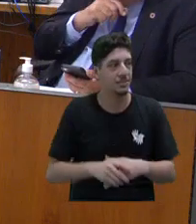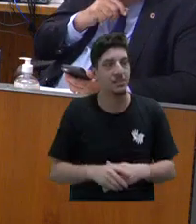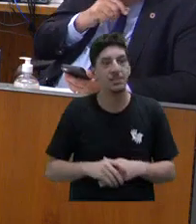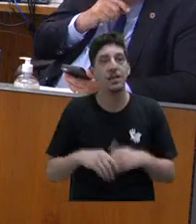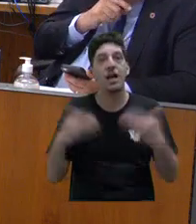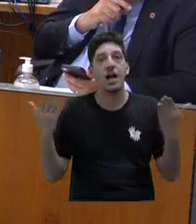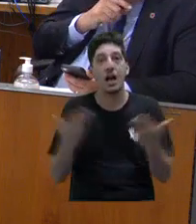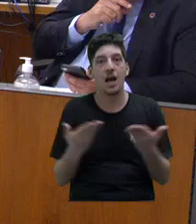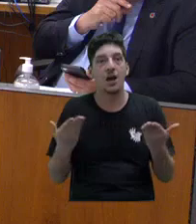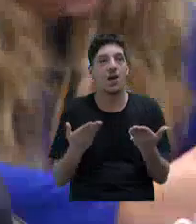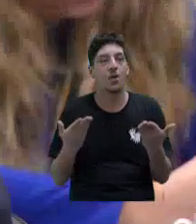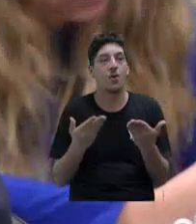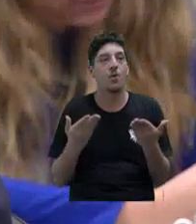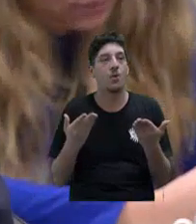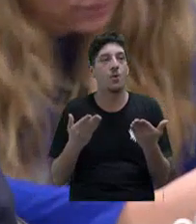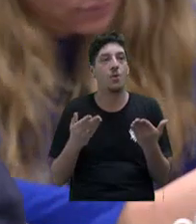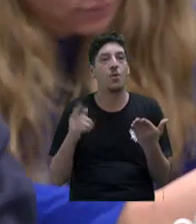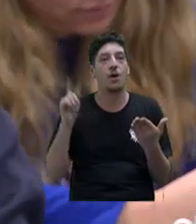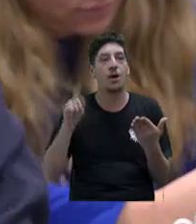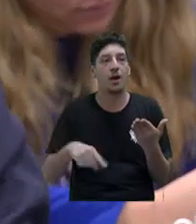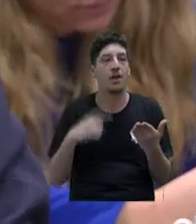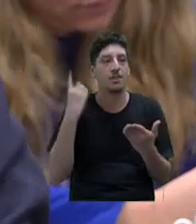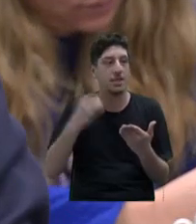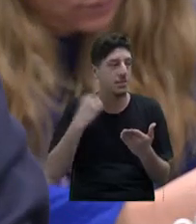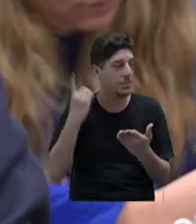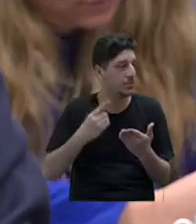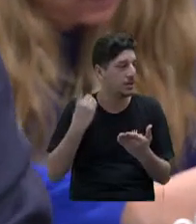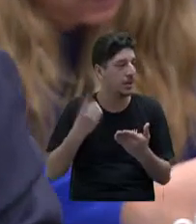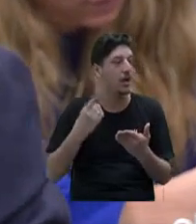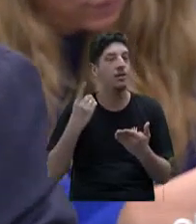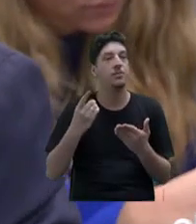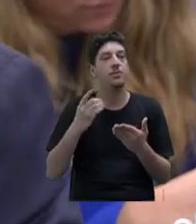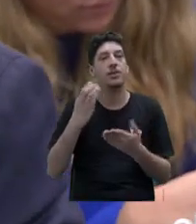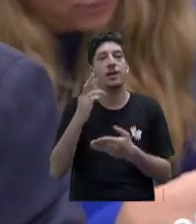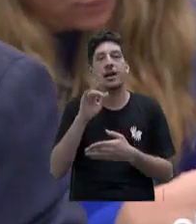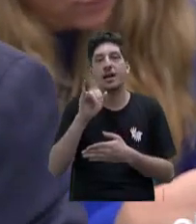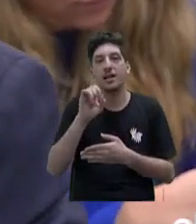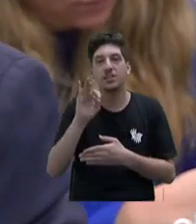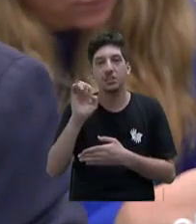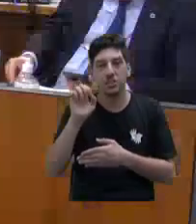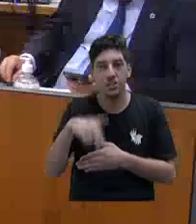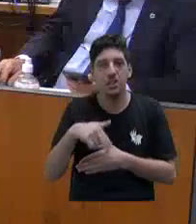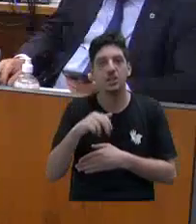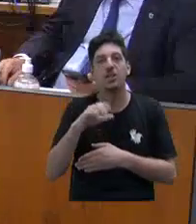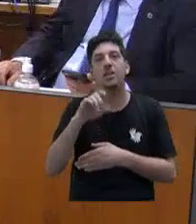agora para o deputado delegado Cristiano Xavier.